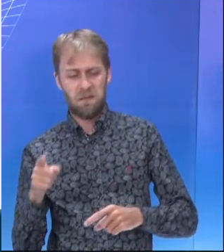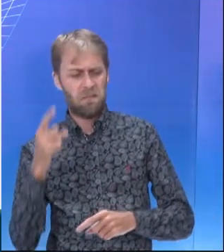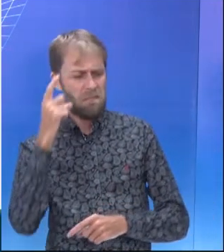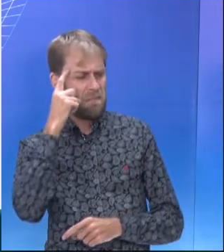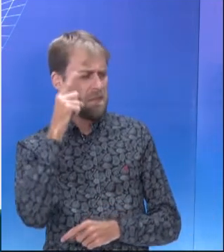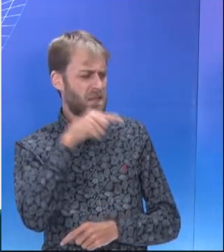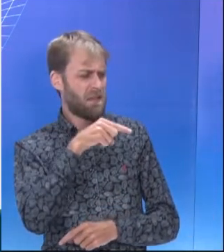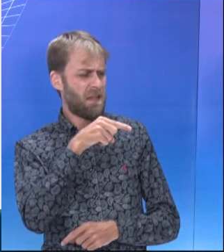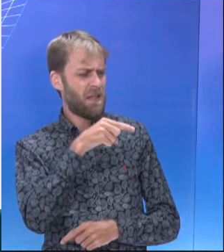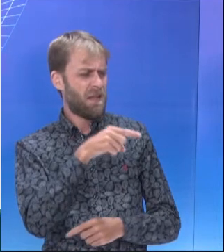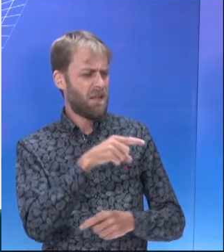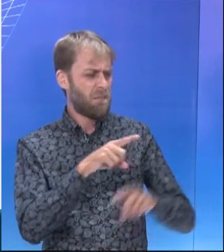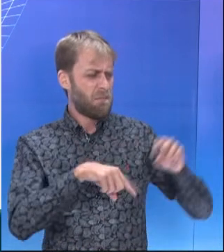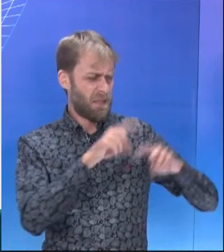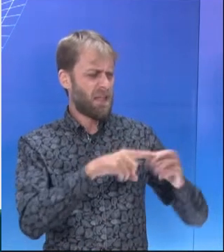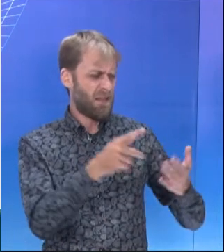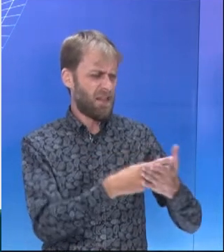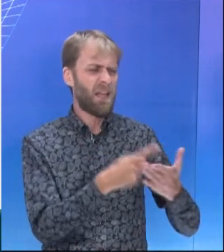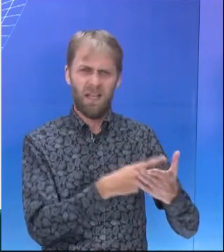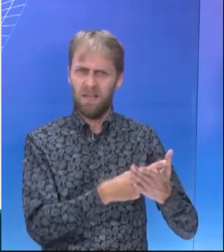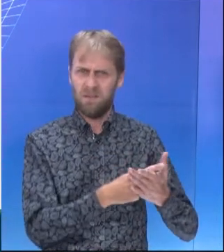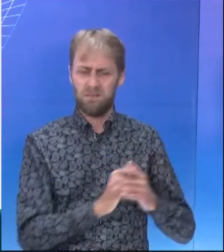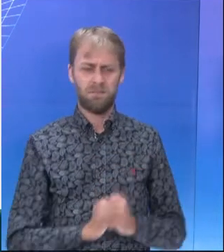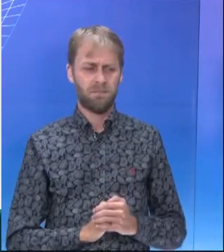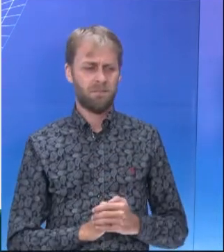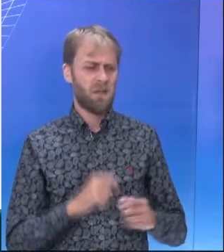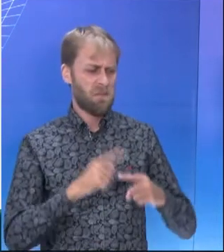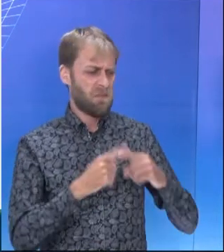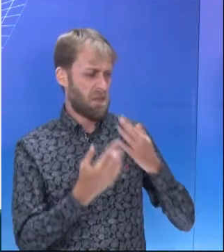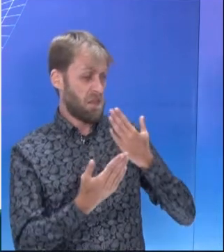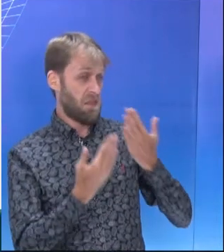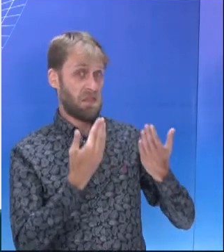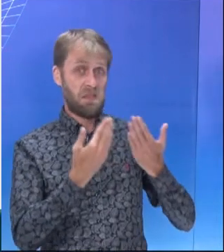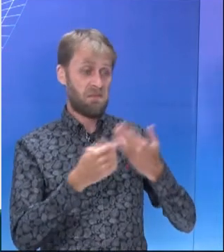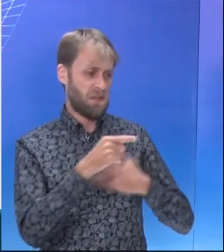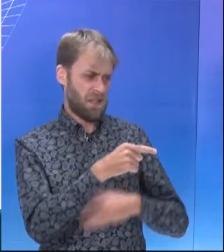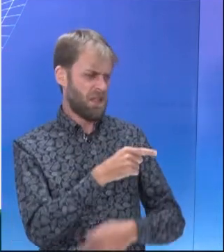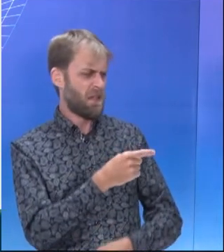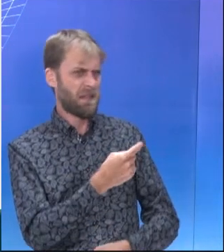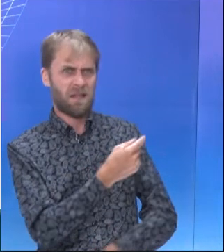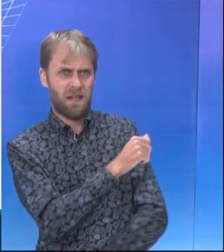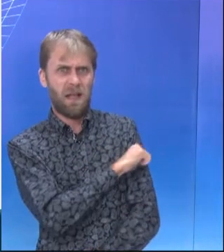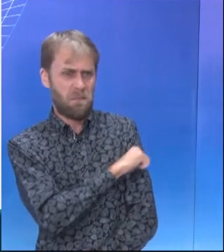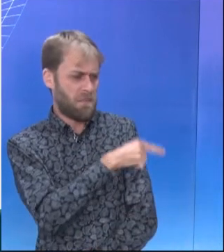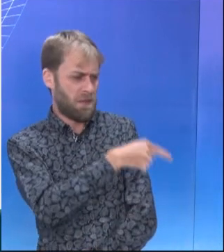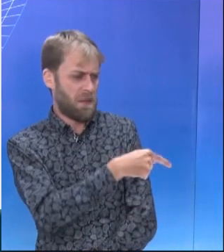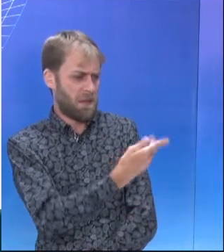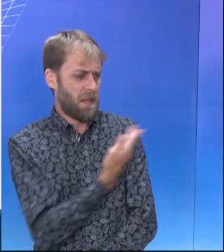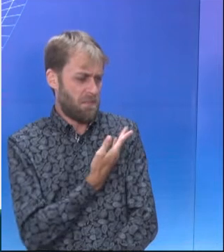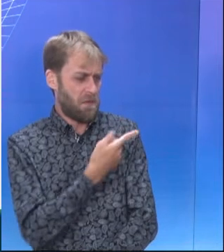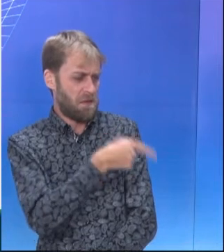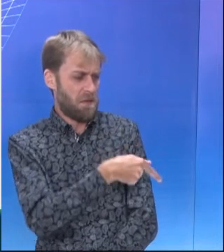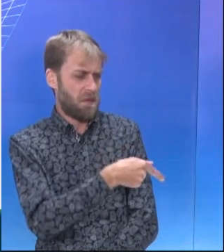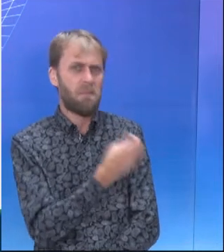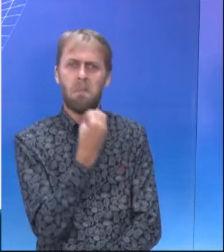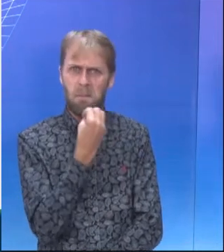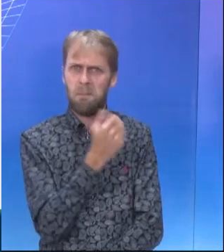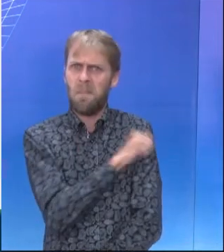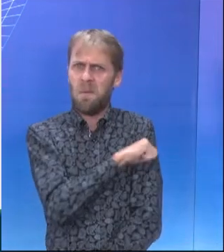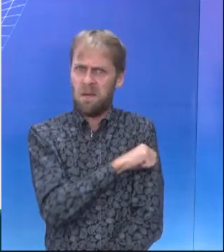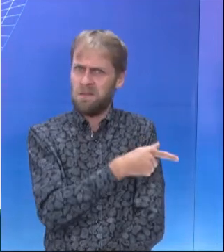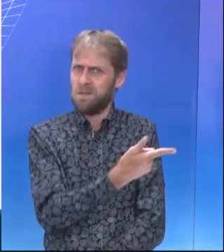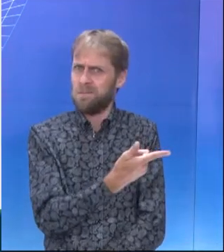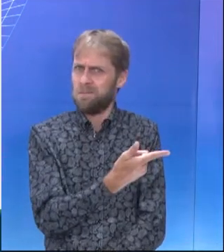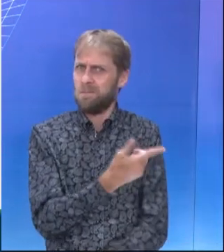por engano, por duvidar que o colega possa se tornar um bom aluno, por desconfiar que o